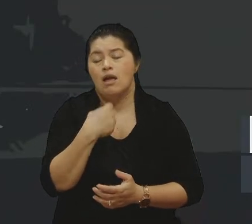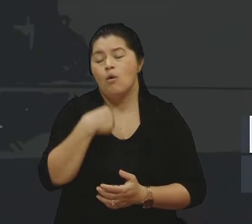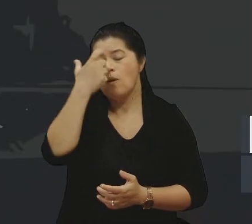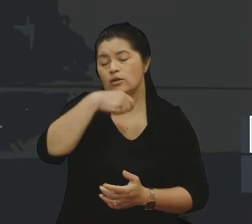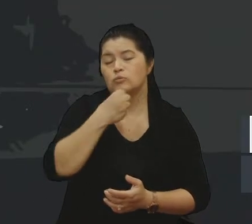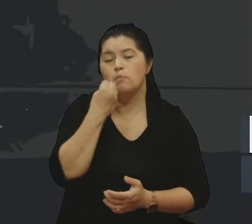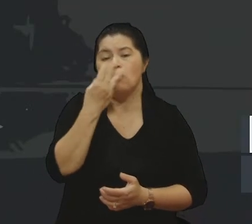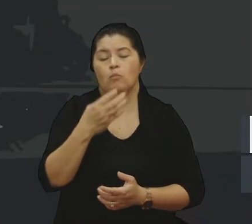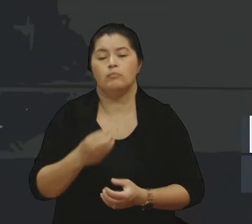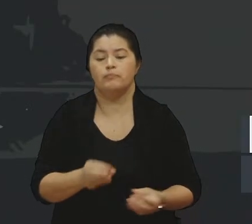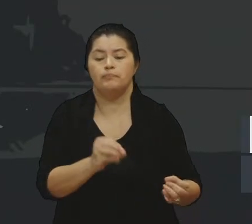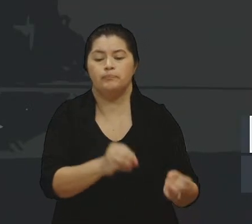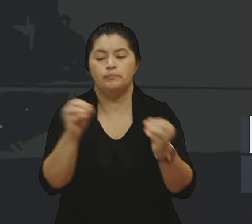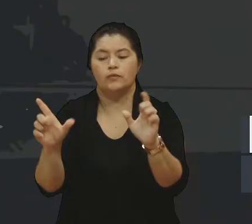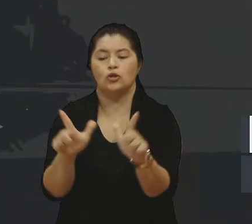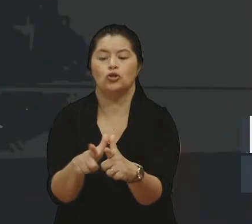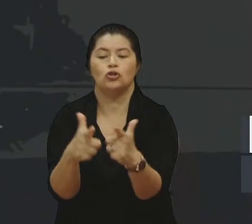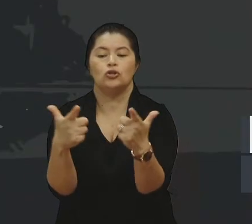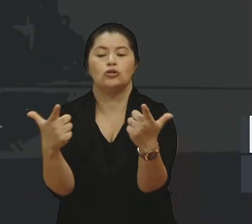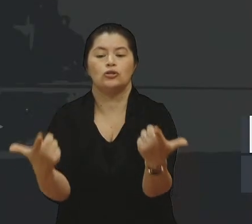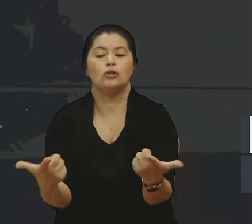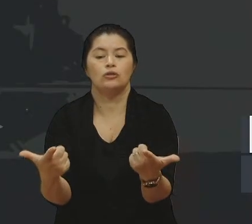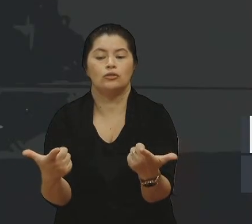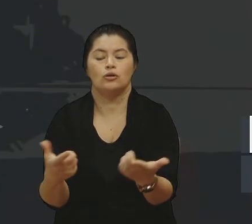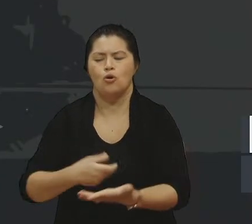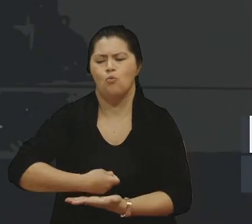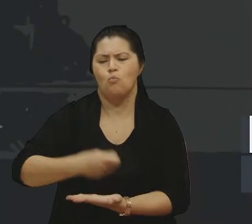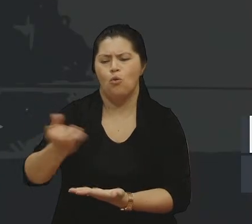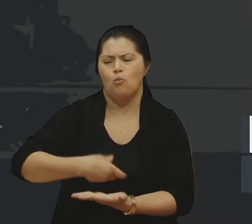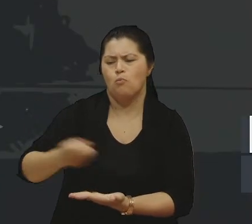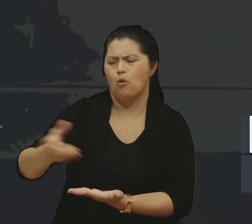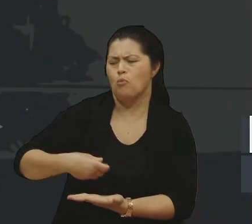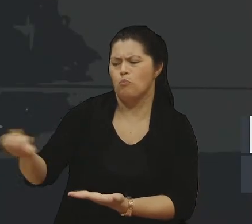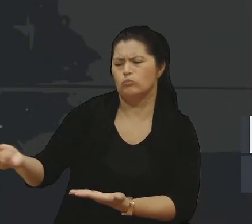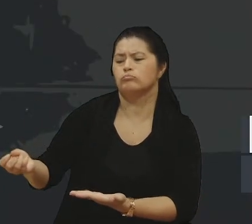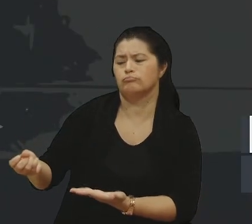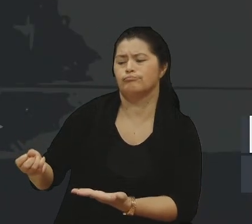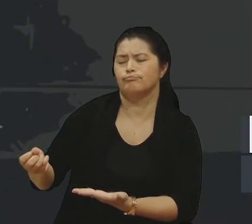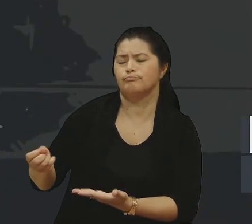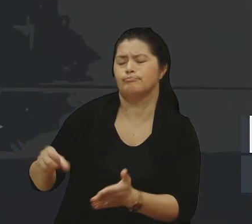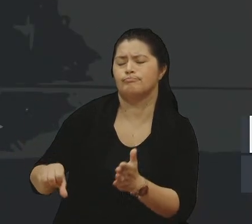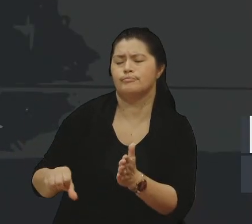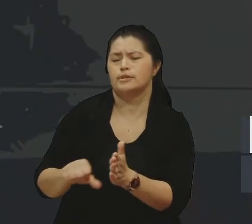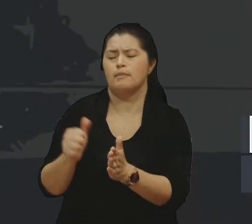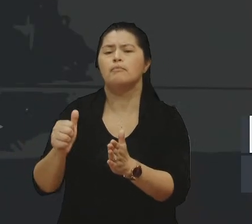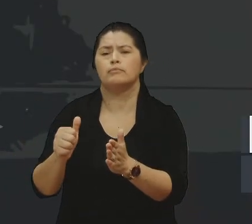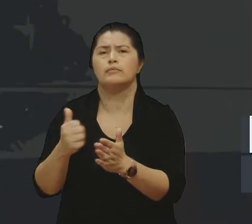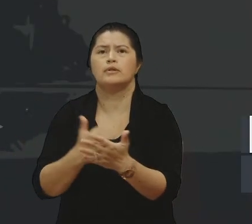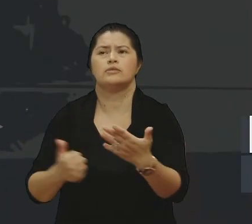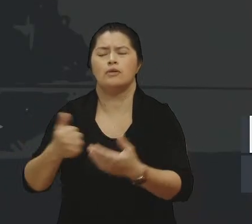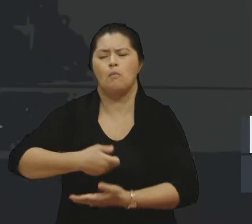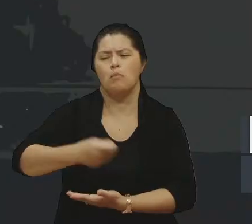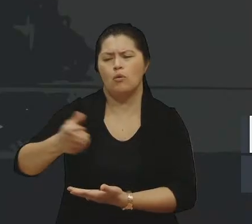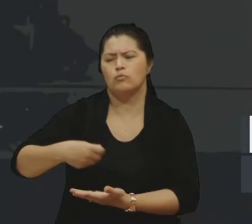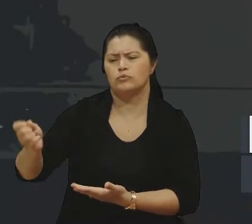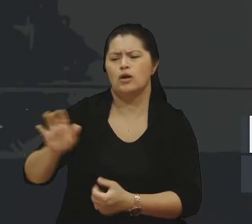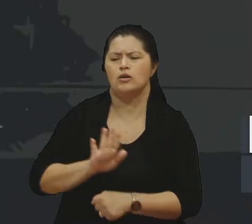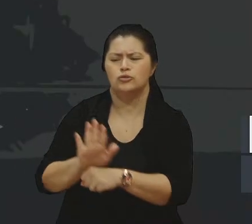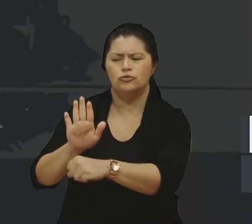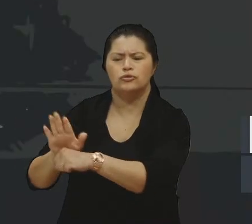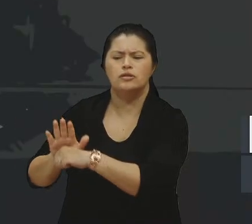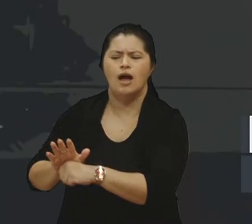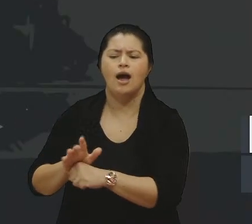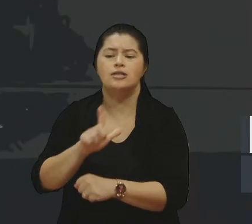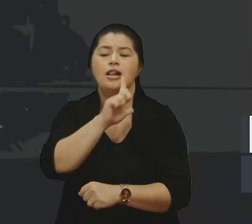como entregador de jornal, então essas imagens estão aí, se referem às principais atividades que eu fiz. Mas eu trabalhei de entregador de jornal, de auxiliar de lanchonete,